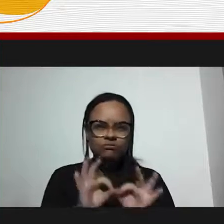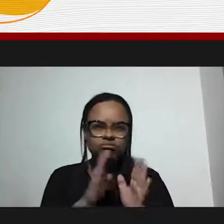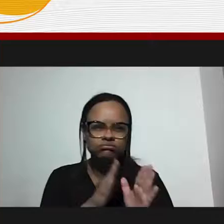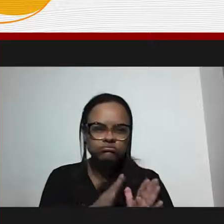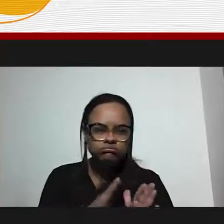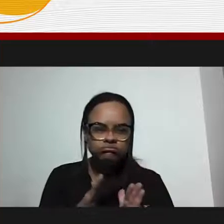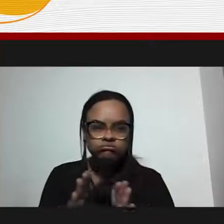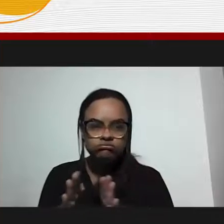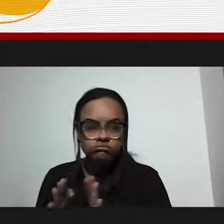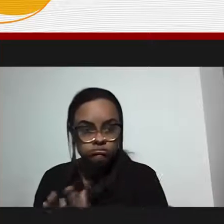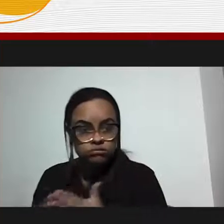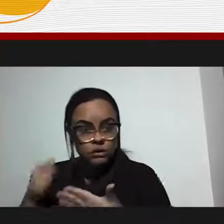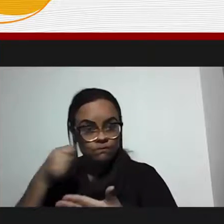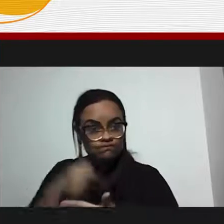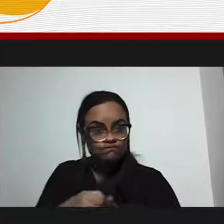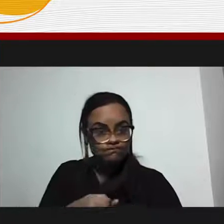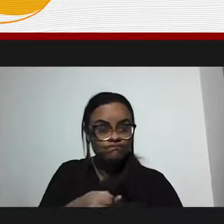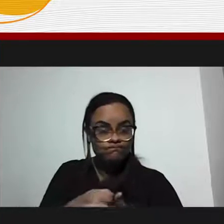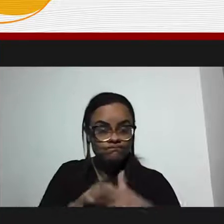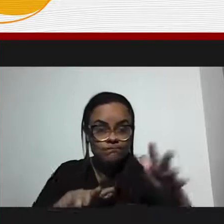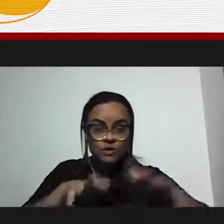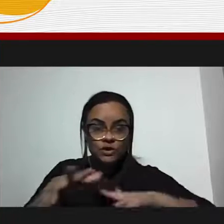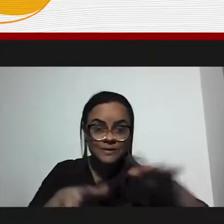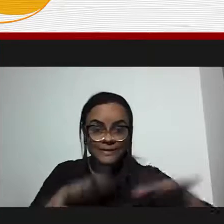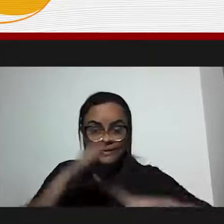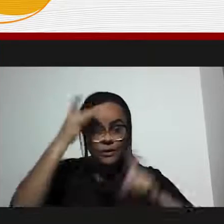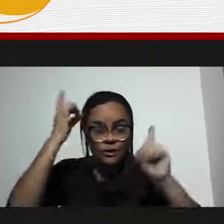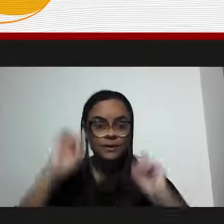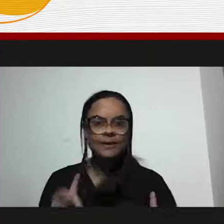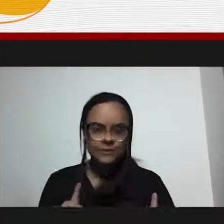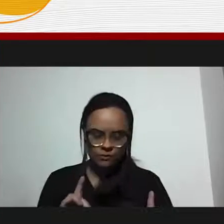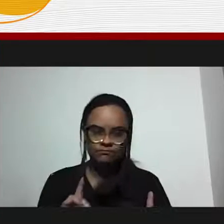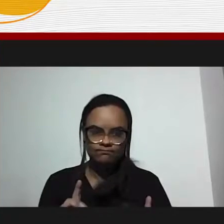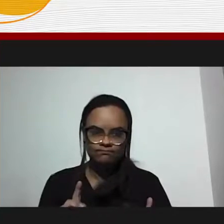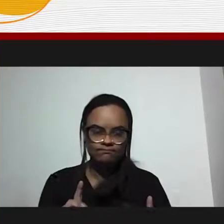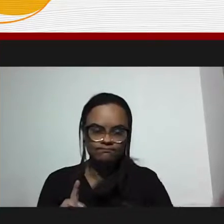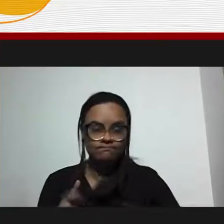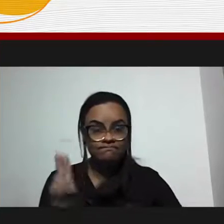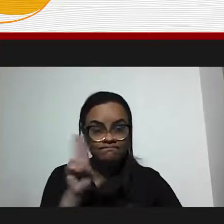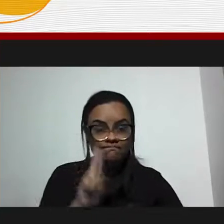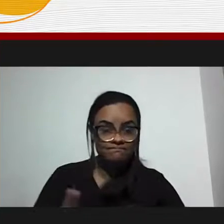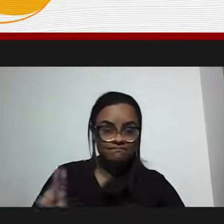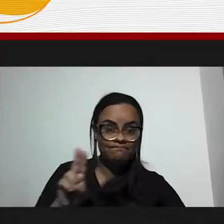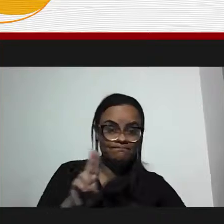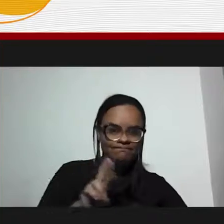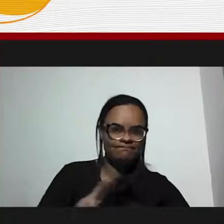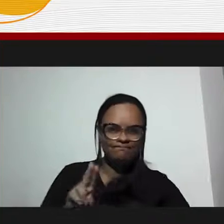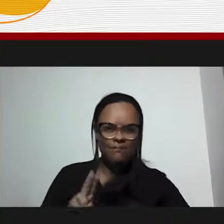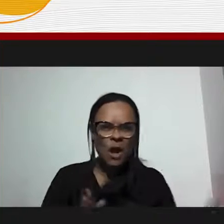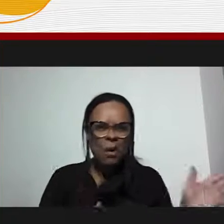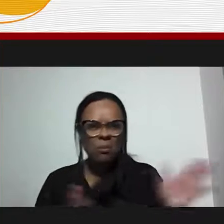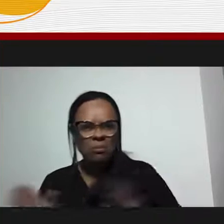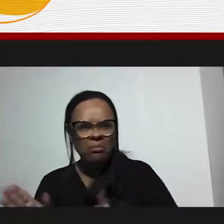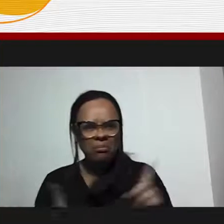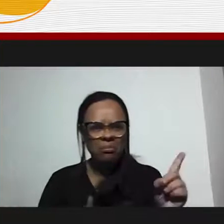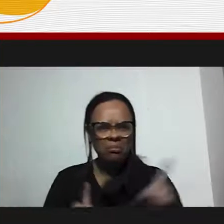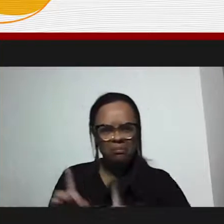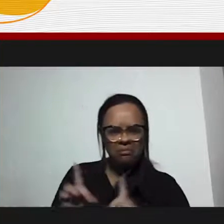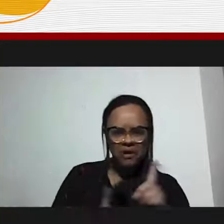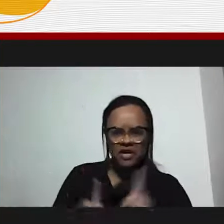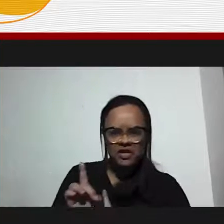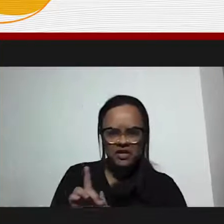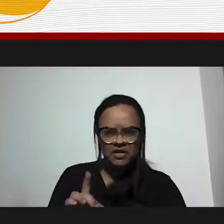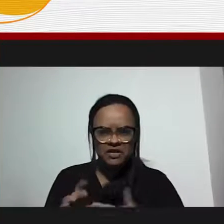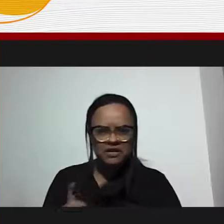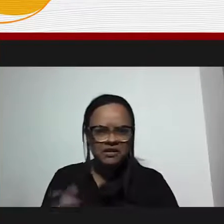causa das pessoas com deficiência, as pessoas com deficiência foram utilizadas como massa de manobra ou como